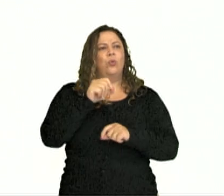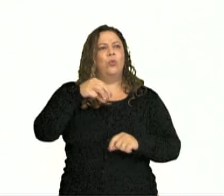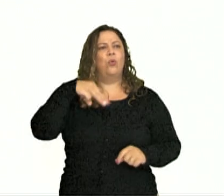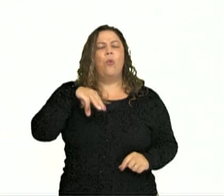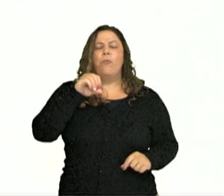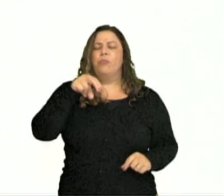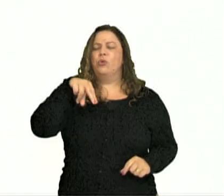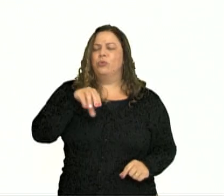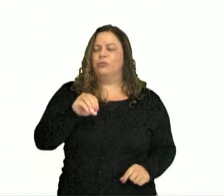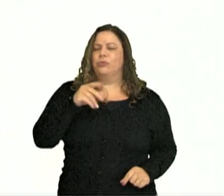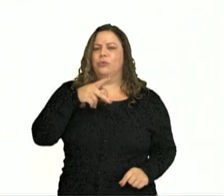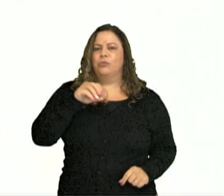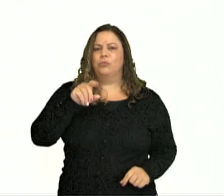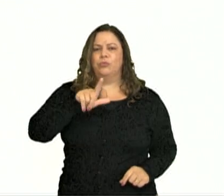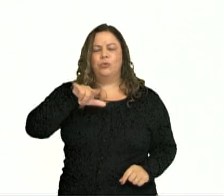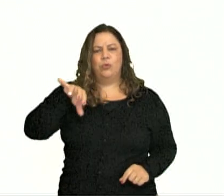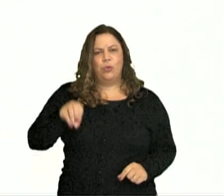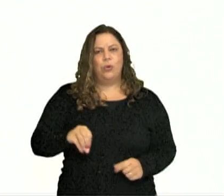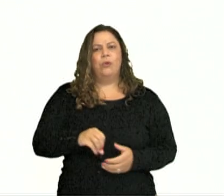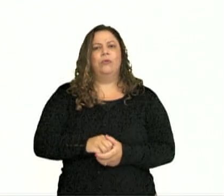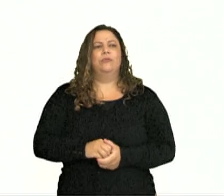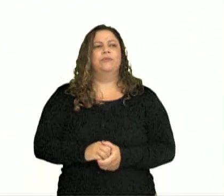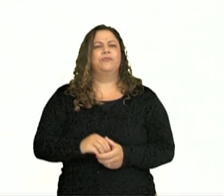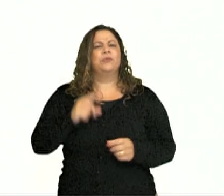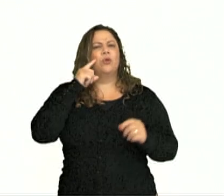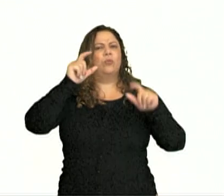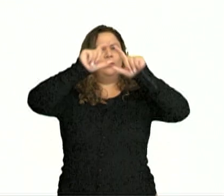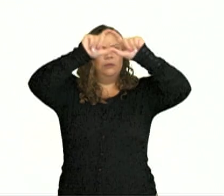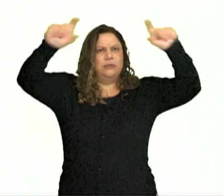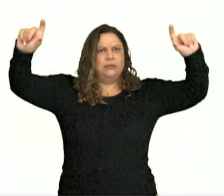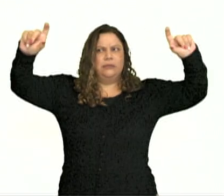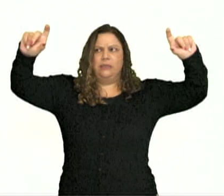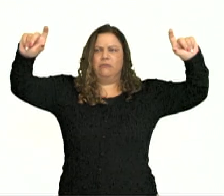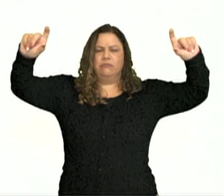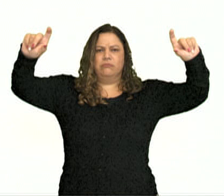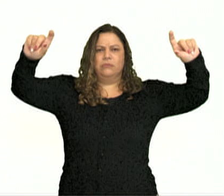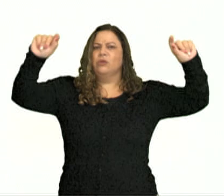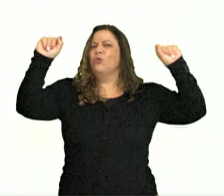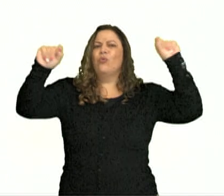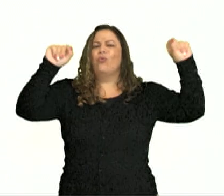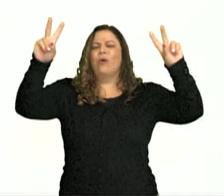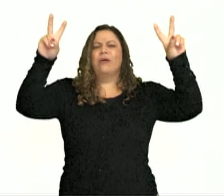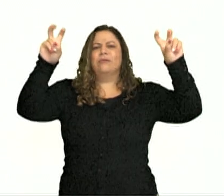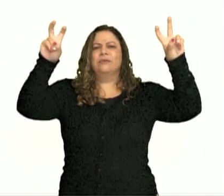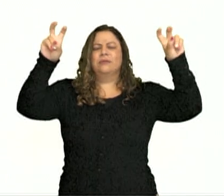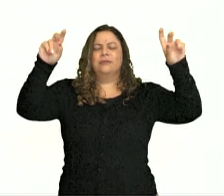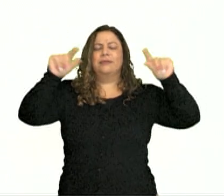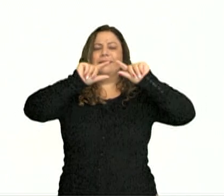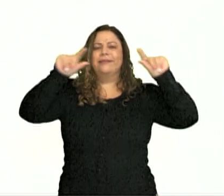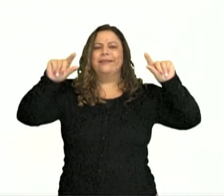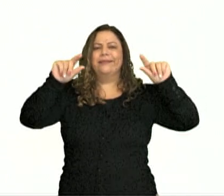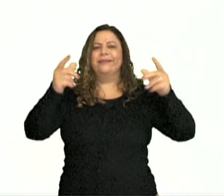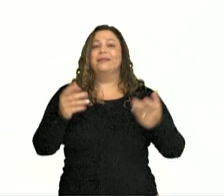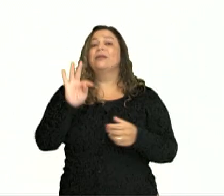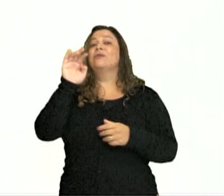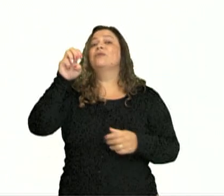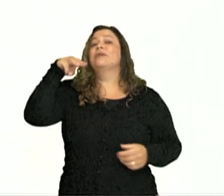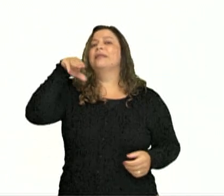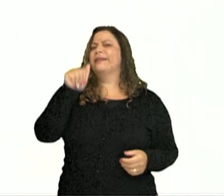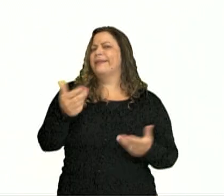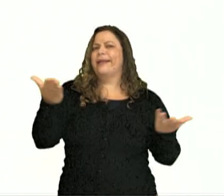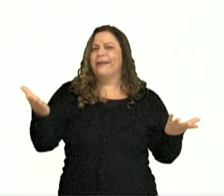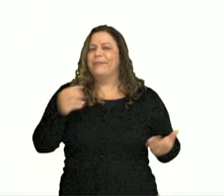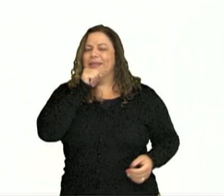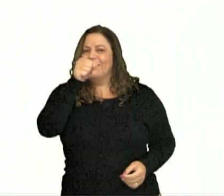operador. A partir do que se lê no título, manchete, qual será o tema da reportagem? Faz aí que eu